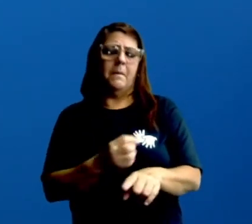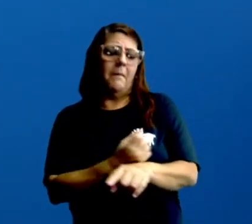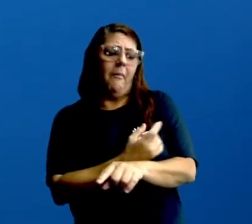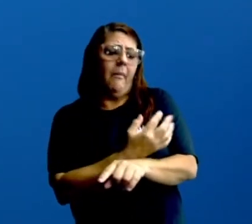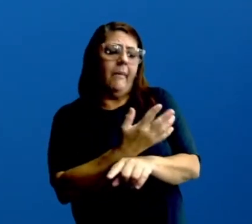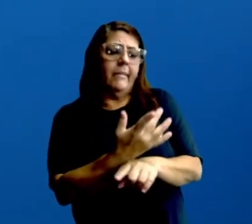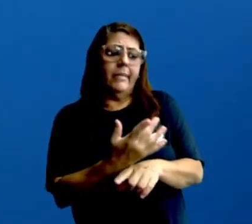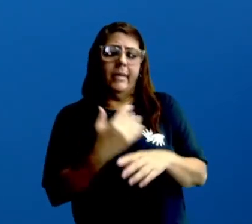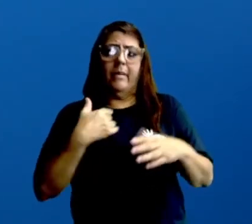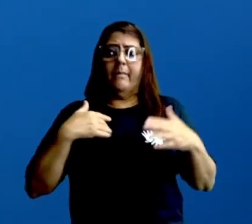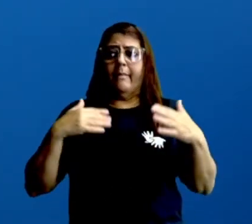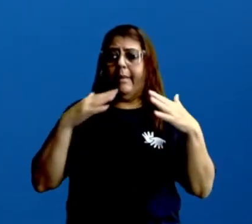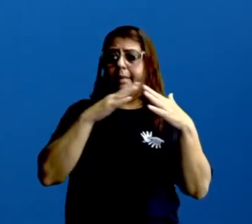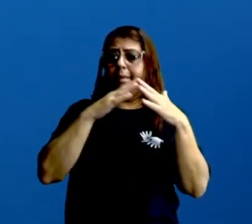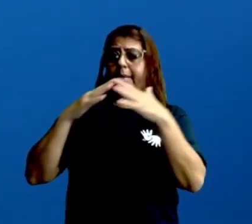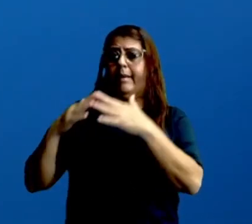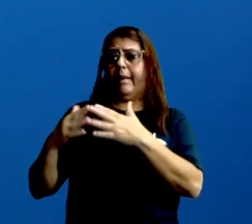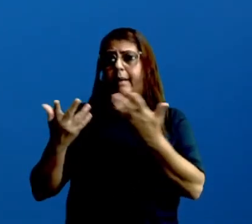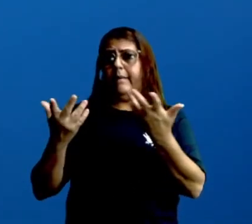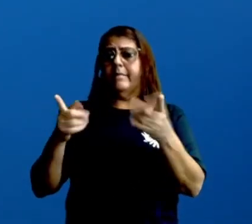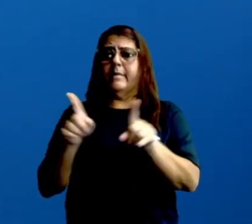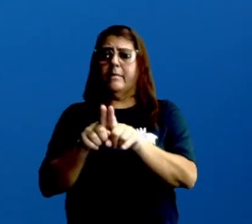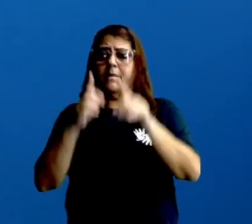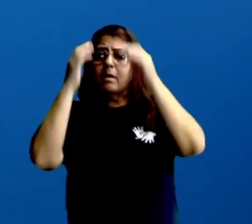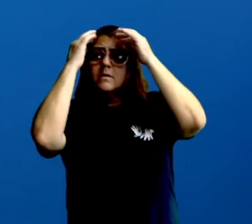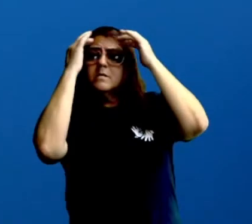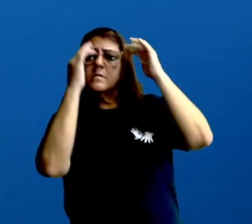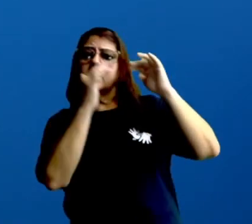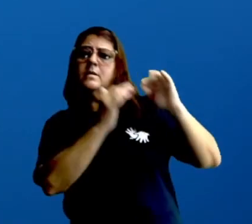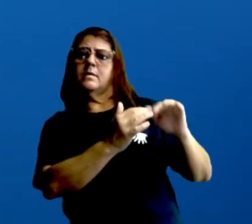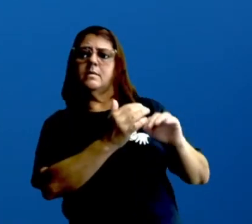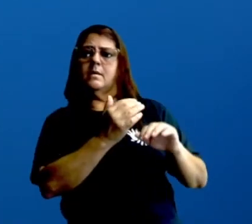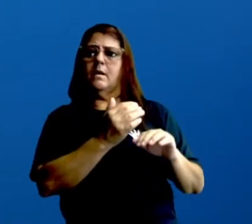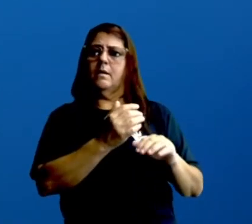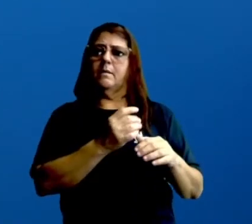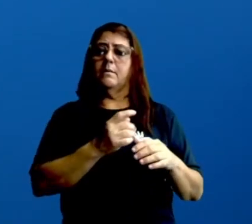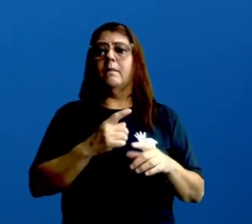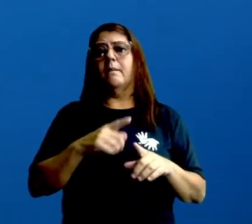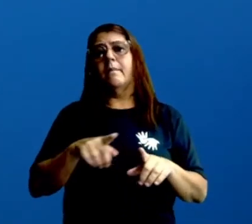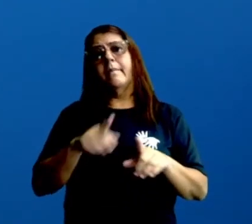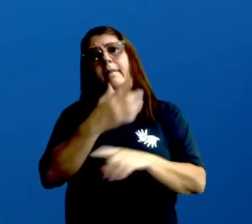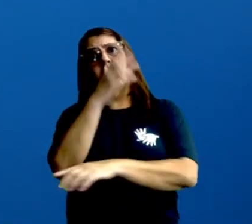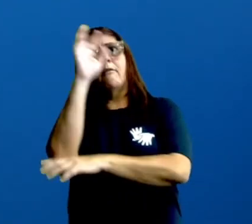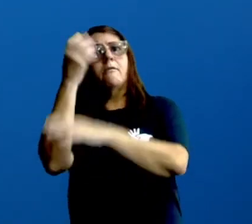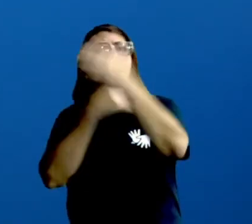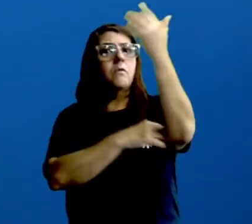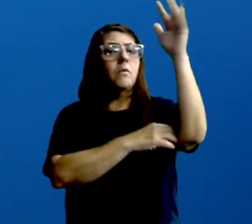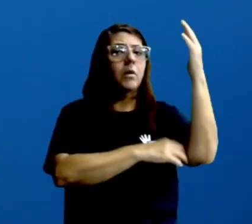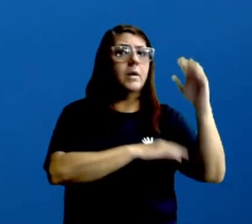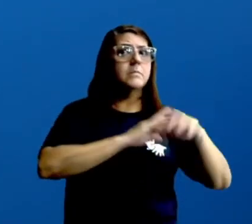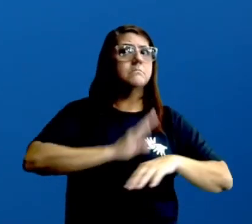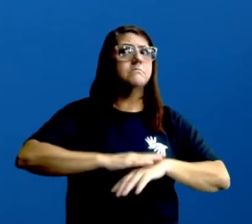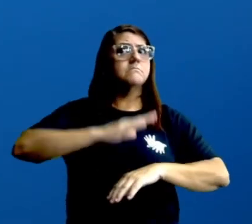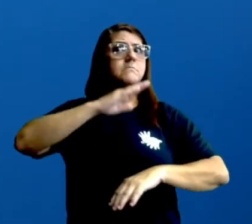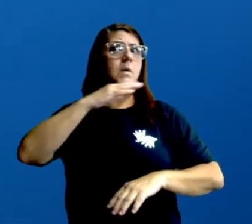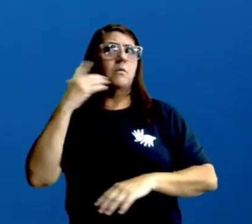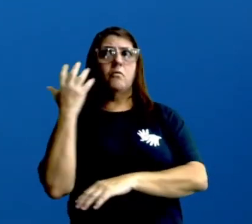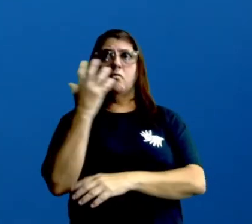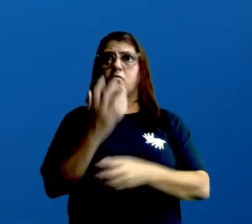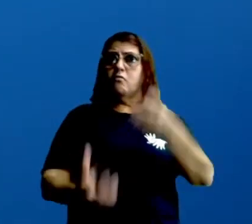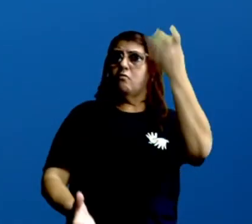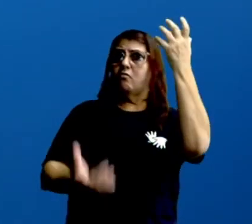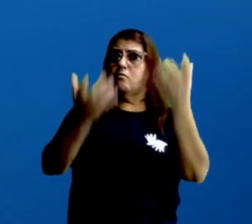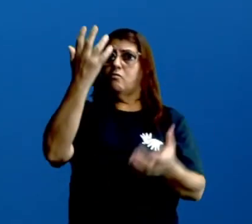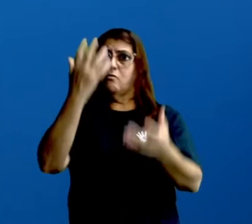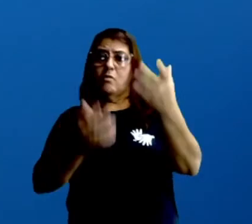Master se cuidar de ter esse respeito também e essas queimadas a estão em proporções gigantescas gente aqui para pagar dá